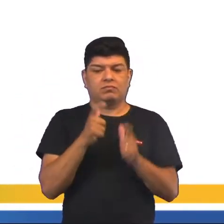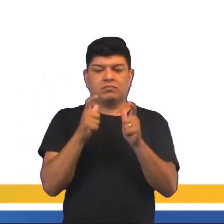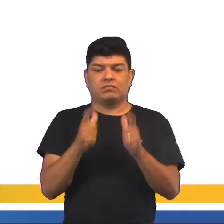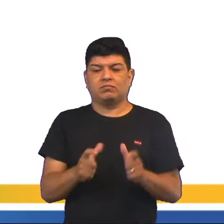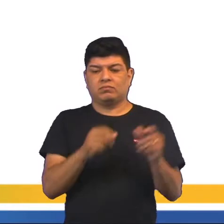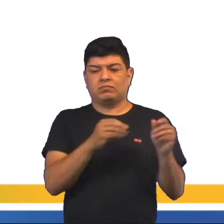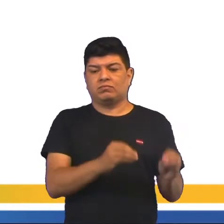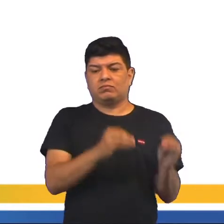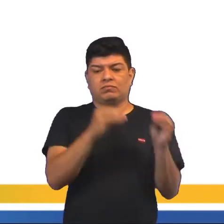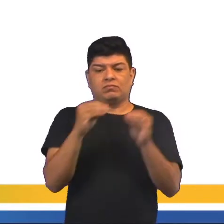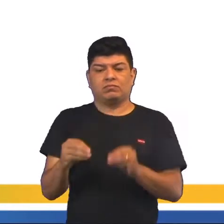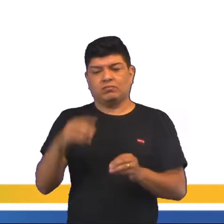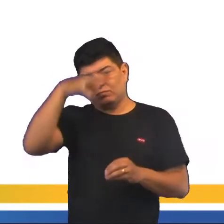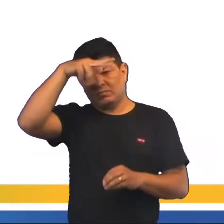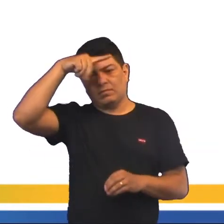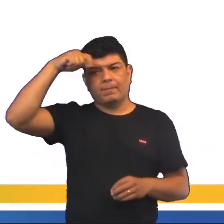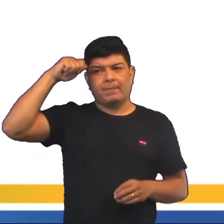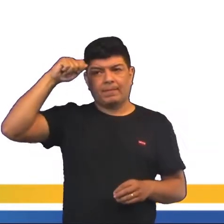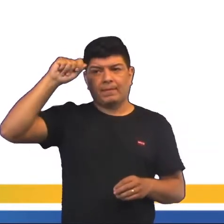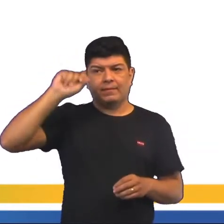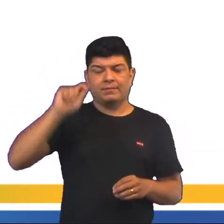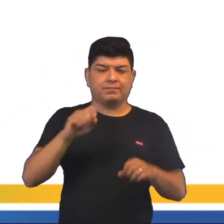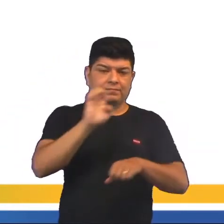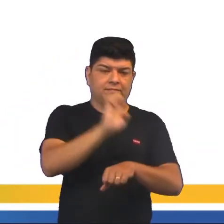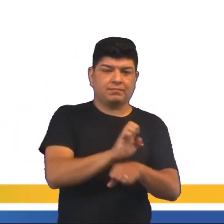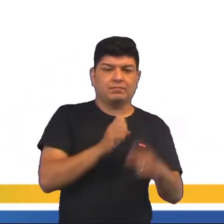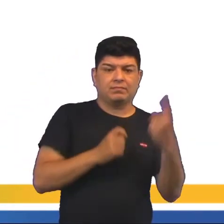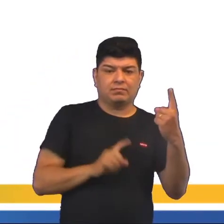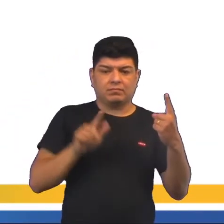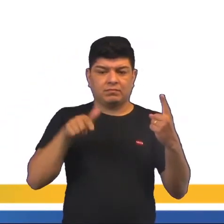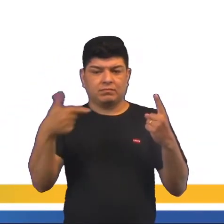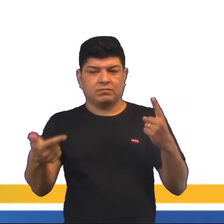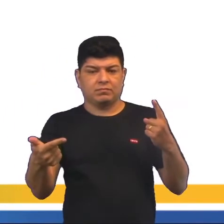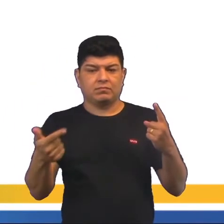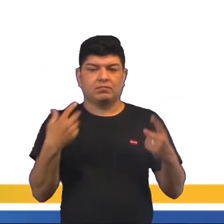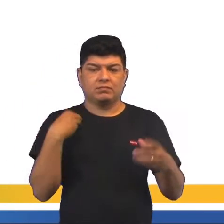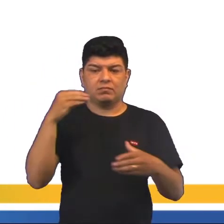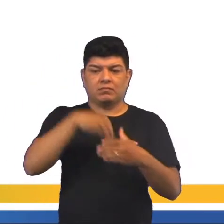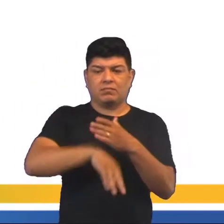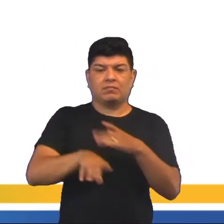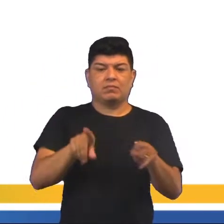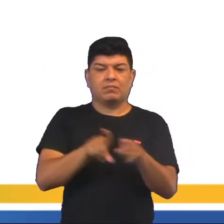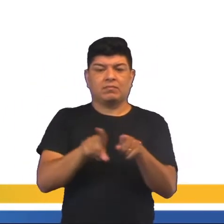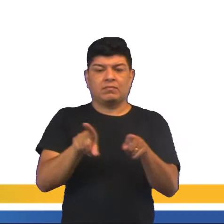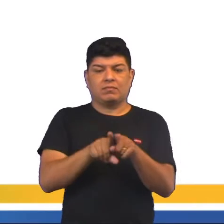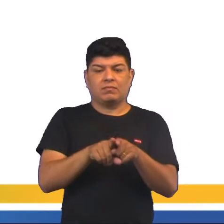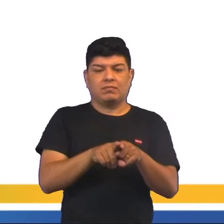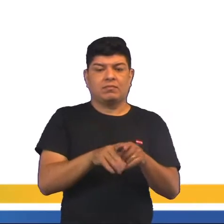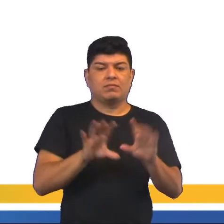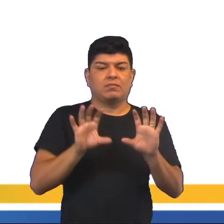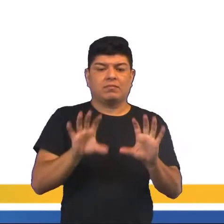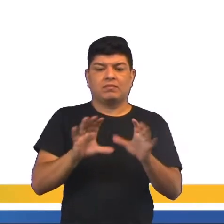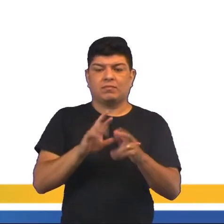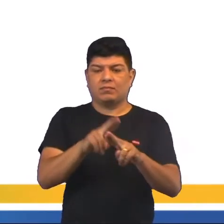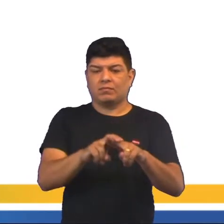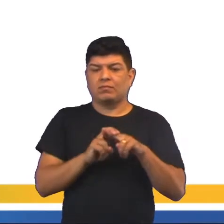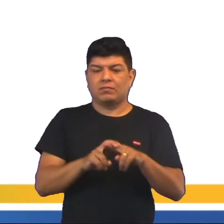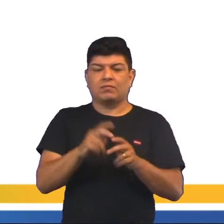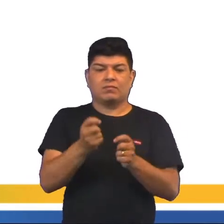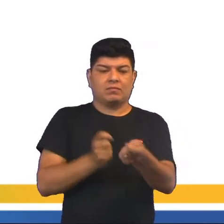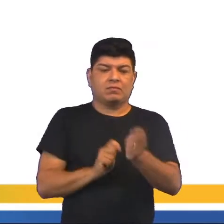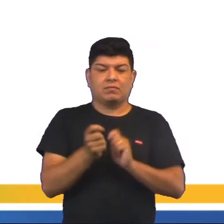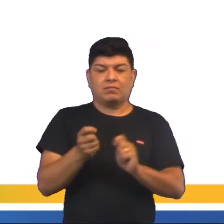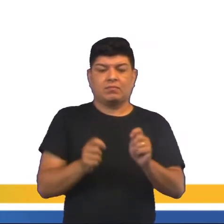de transição com a Amazônia entre um estado e outro, então eles estão enquadrados nesse perfil. Então este